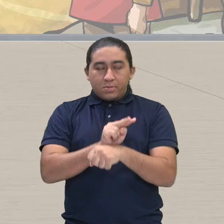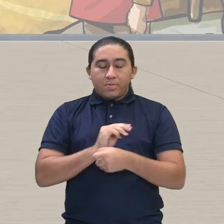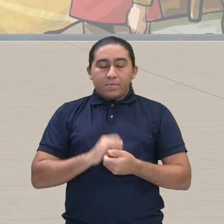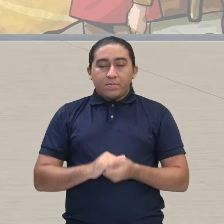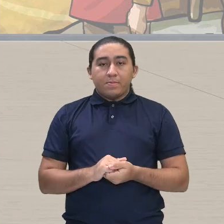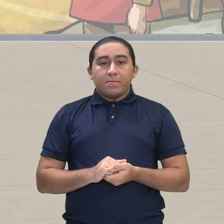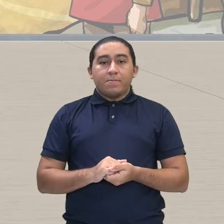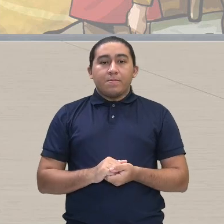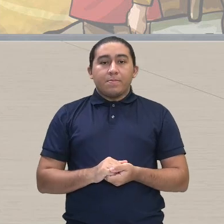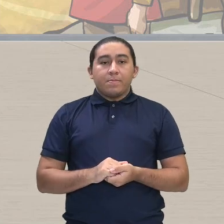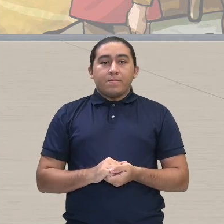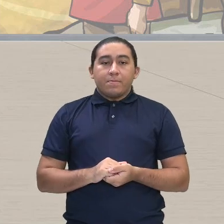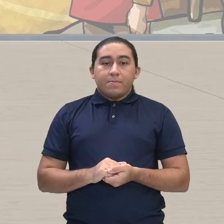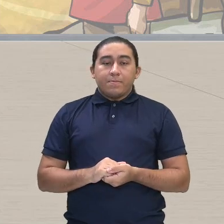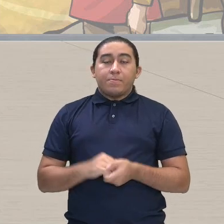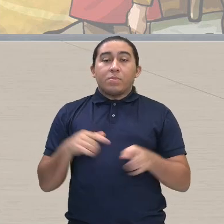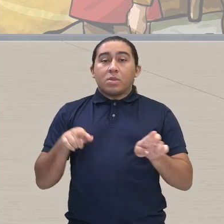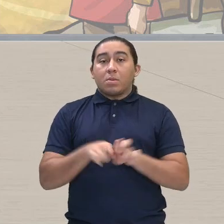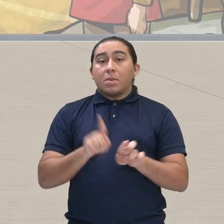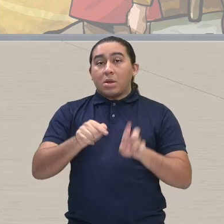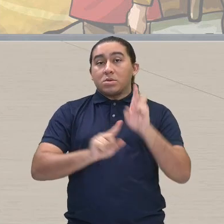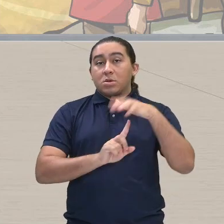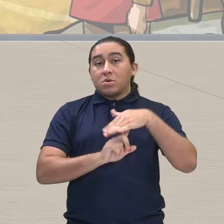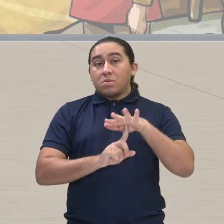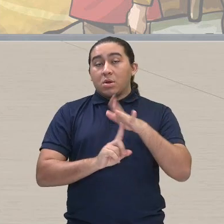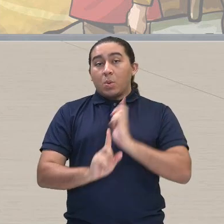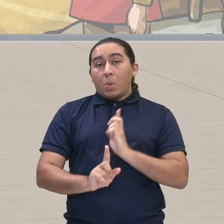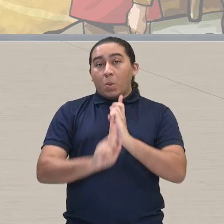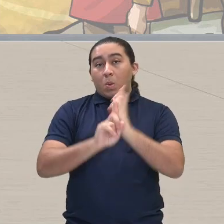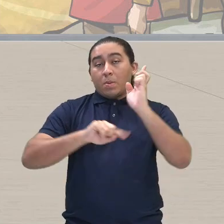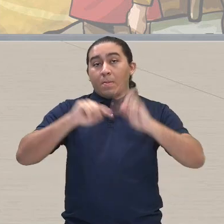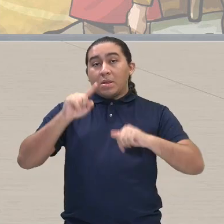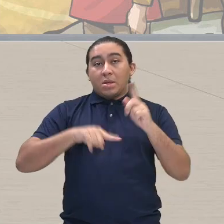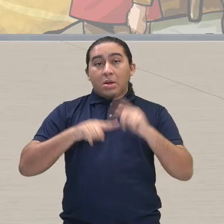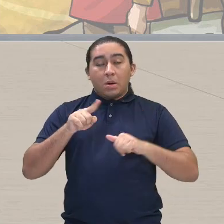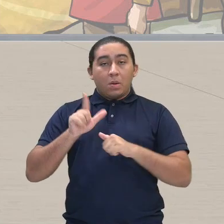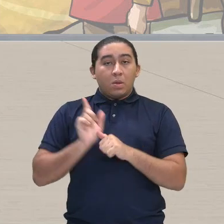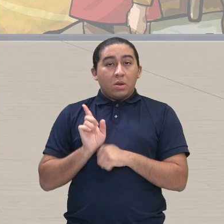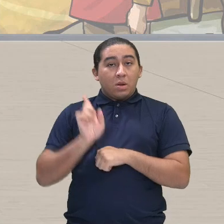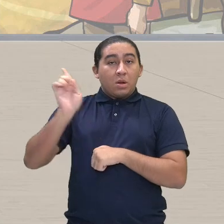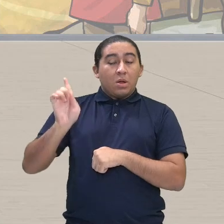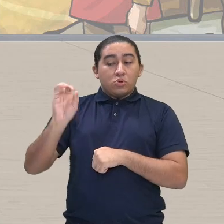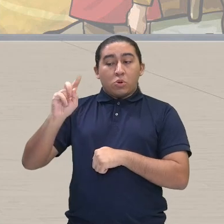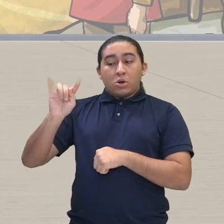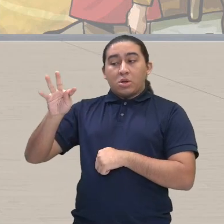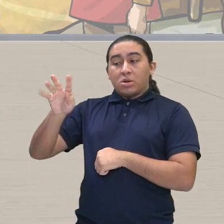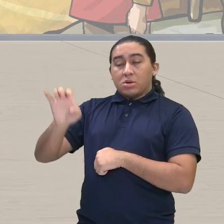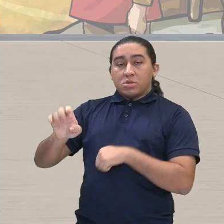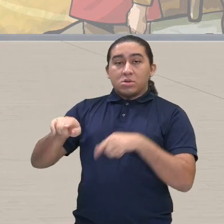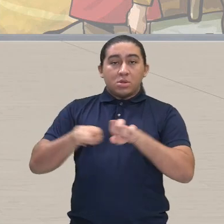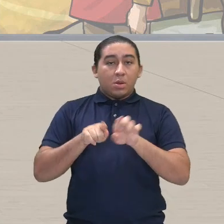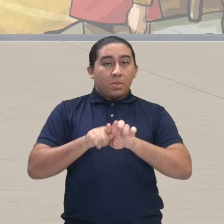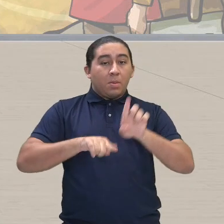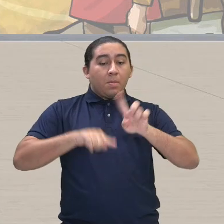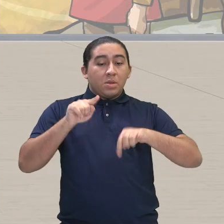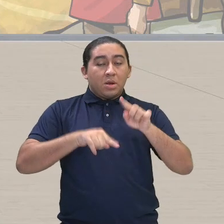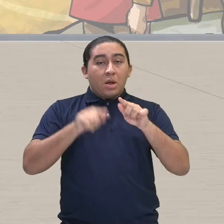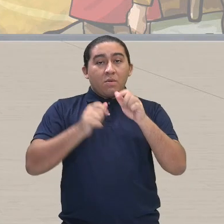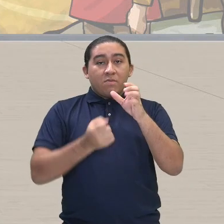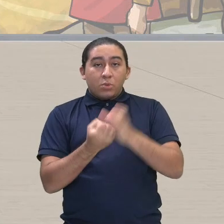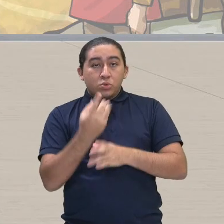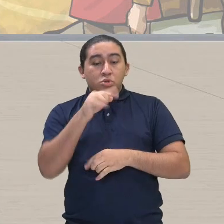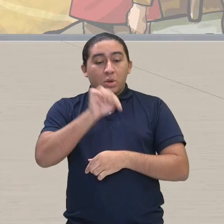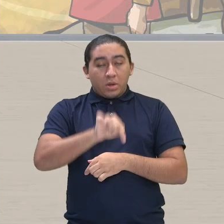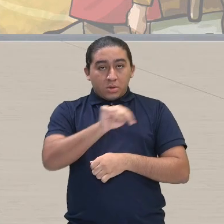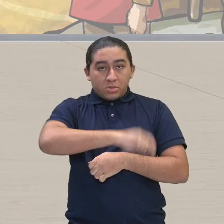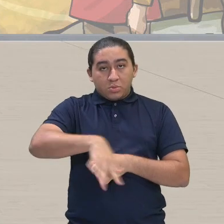trabalho. Então, nessas feiras encontrava-se artigos de luxo vindos do Oriente e também produtos locais que eram comprados e vendidos. Então, uma